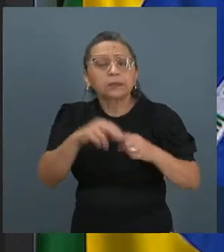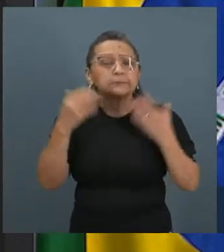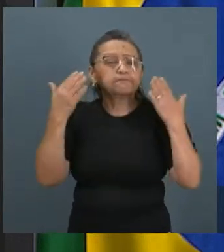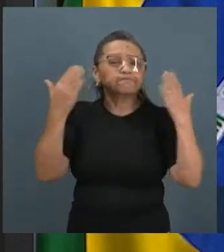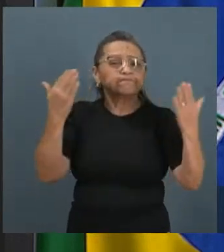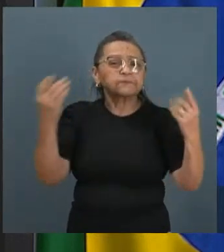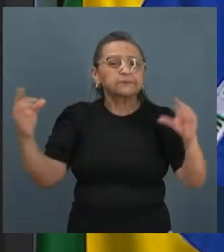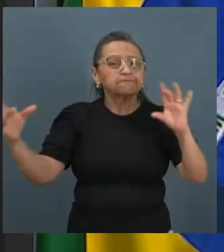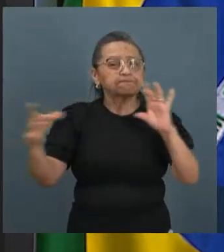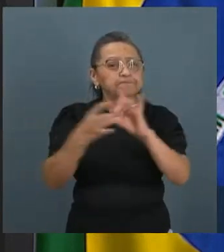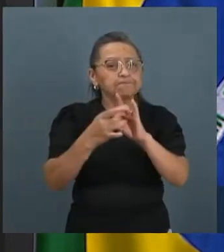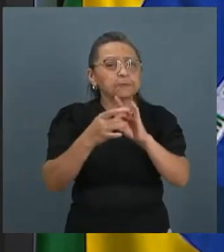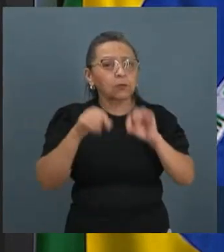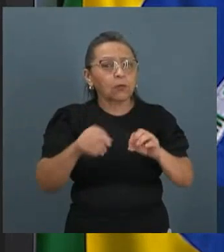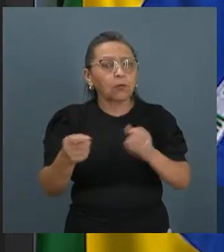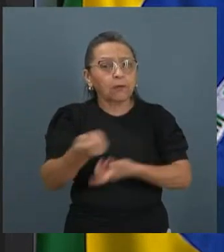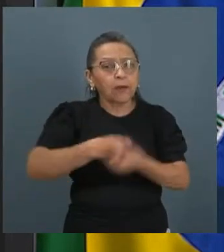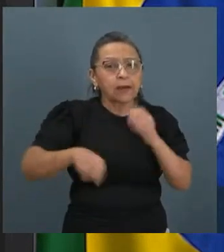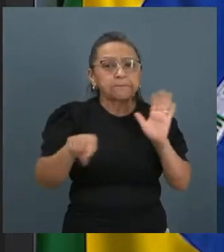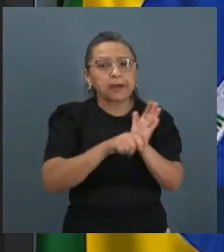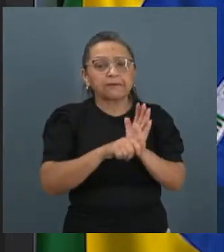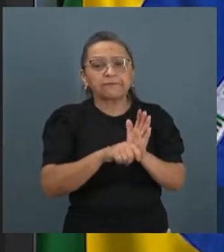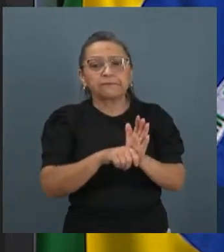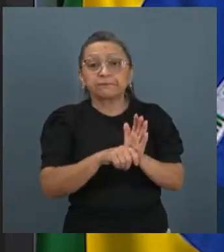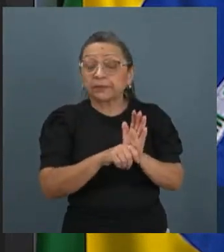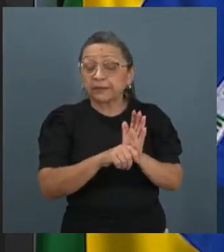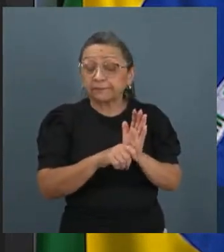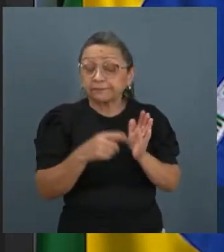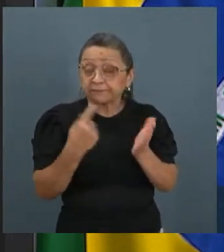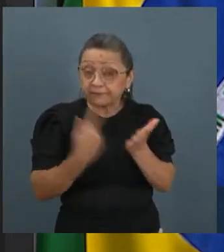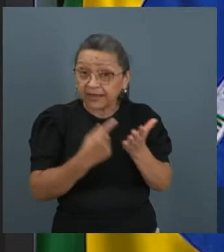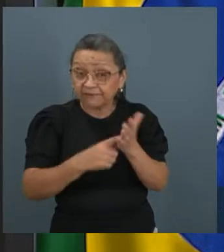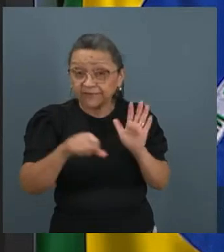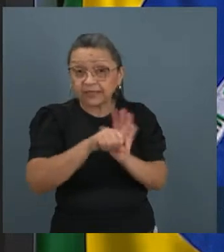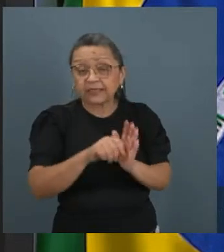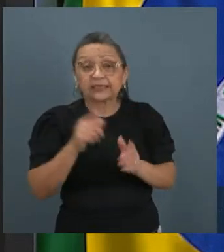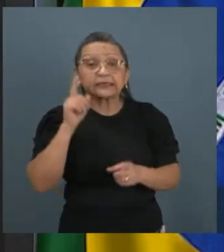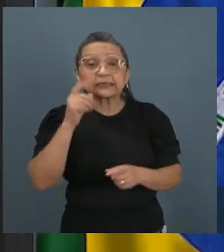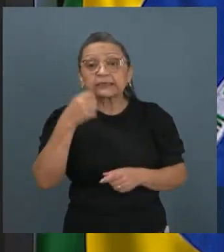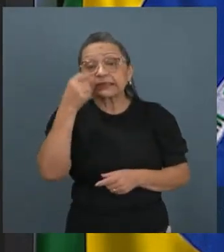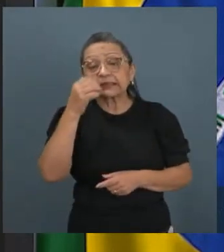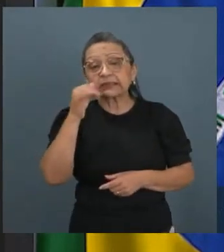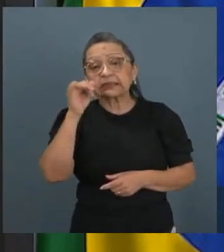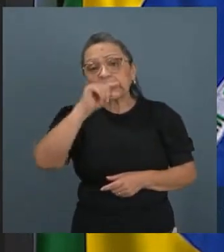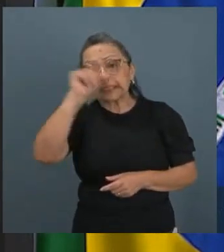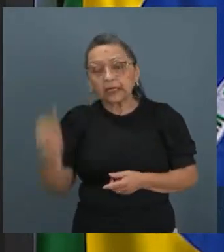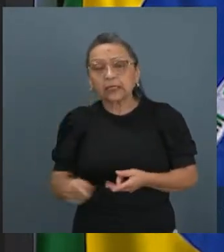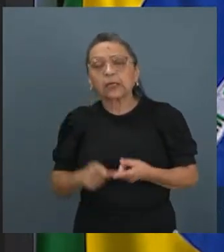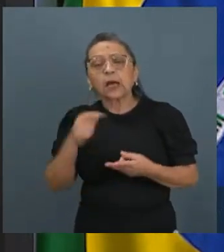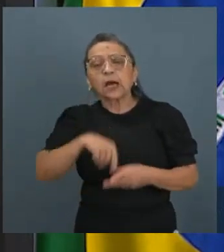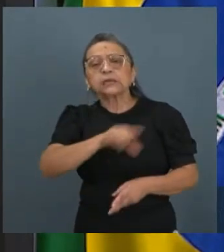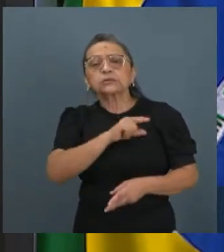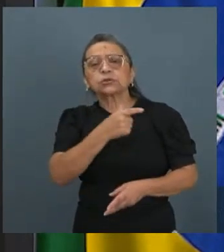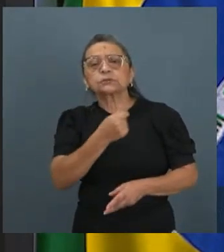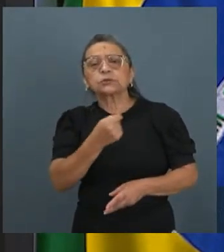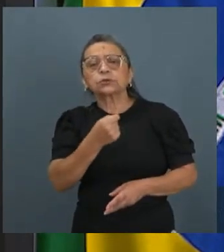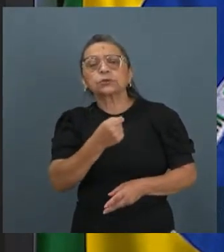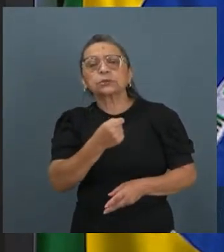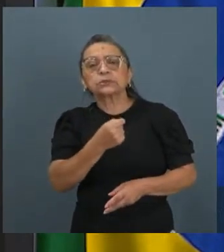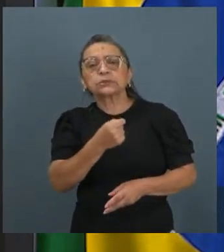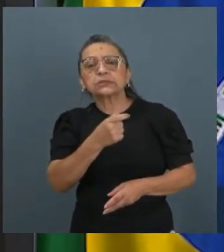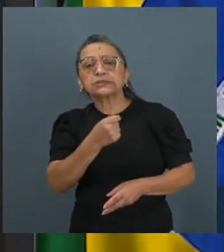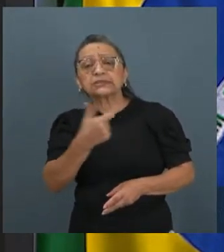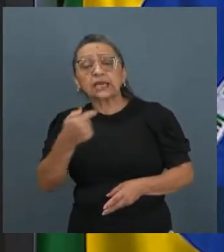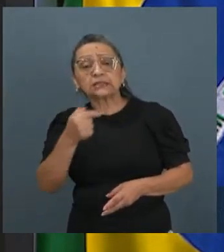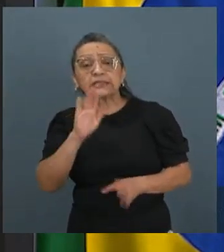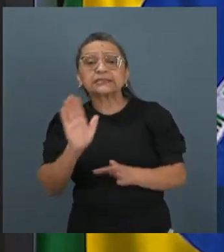de vinculação com a máfia italiana. Eles se retiraram do Brasil em 2007, depois que os bingos foram